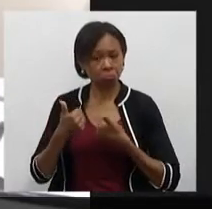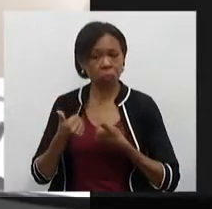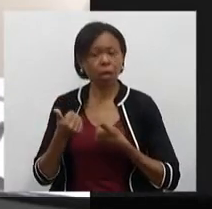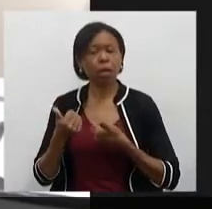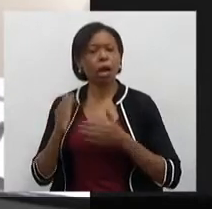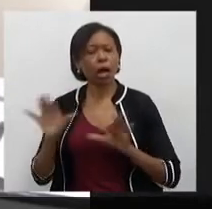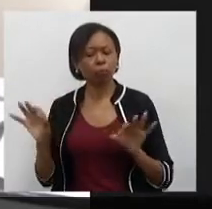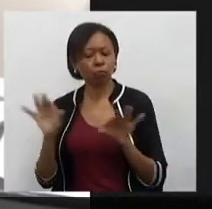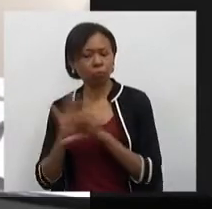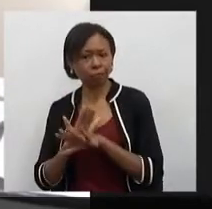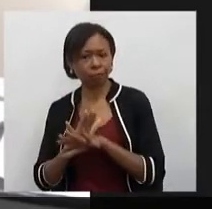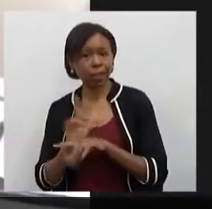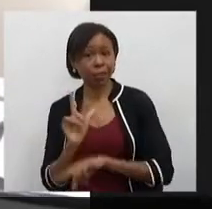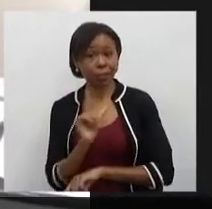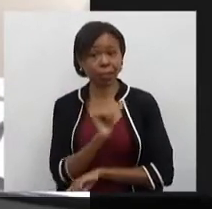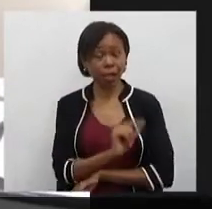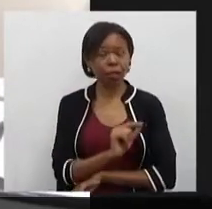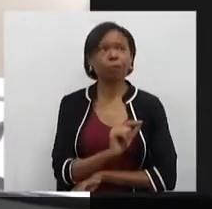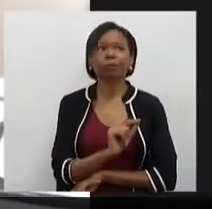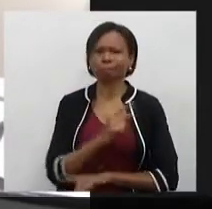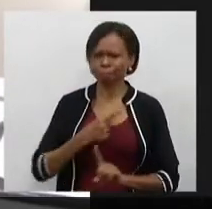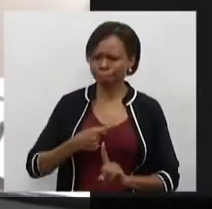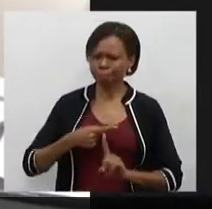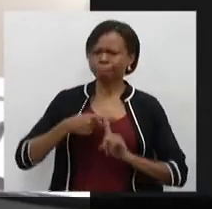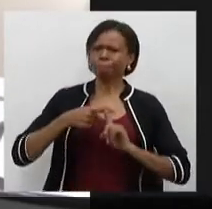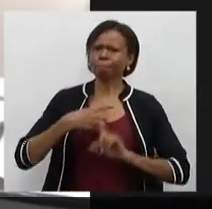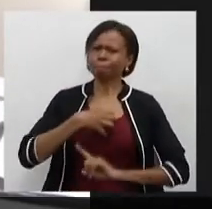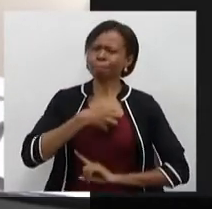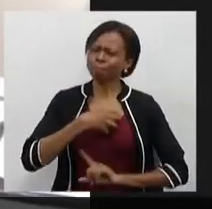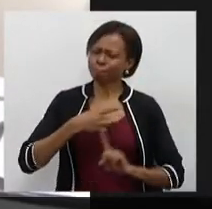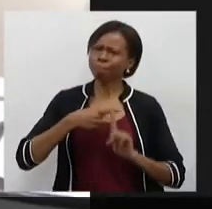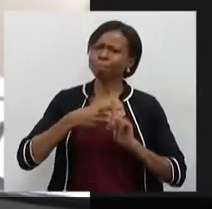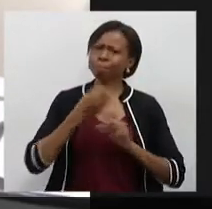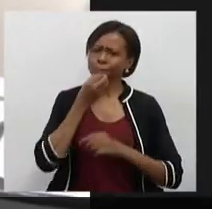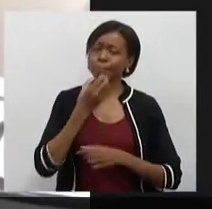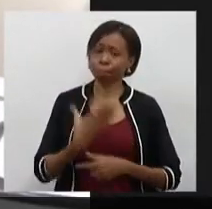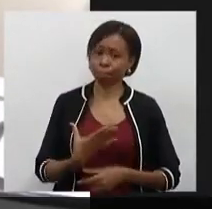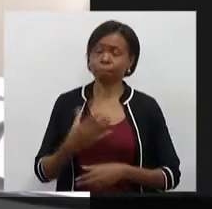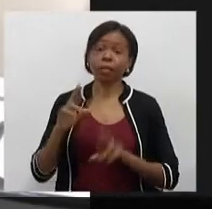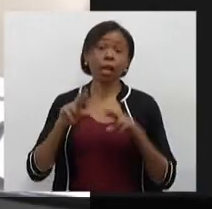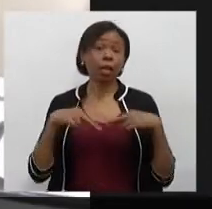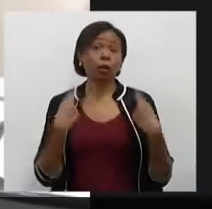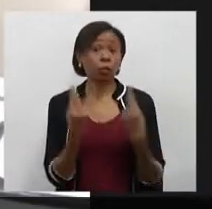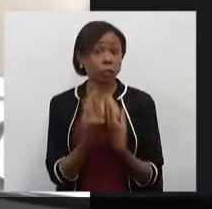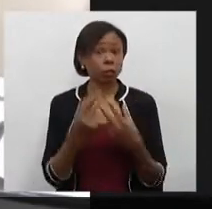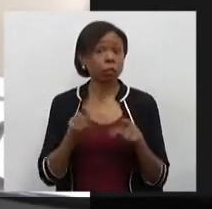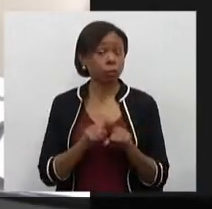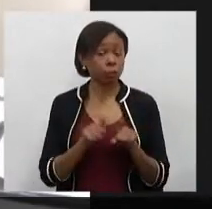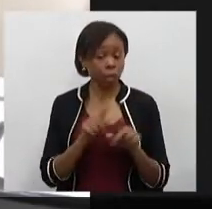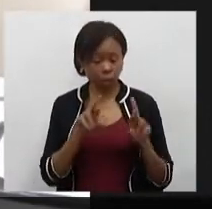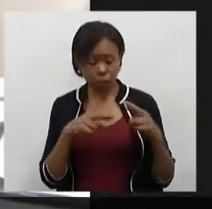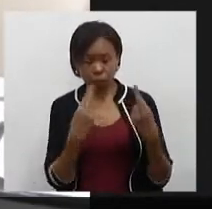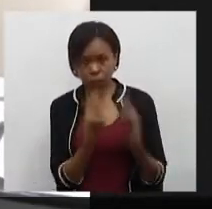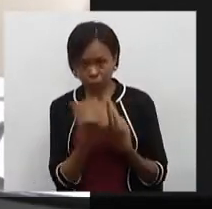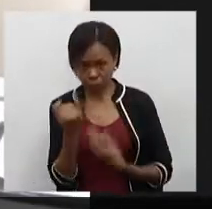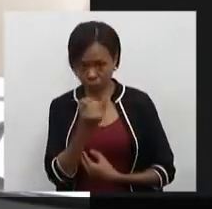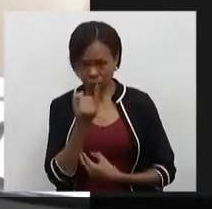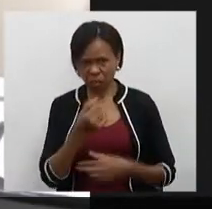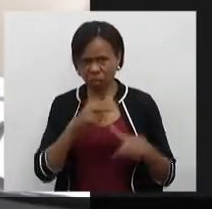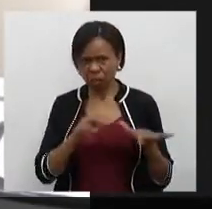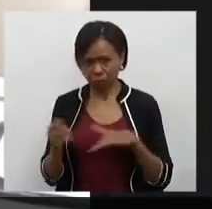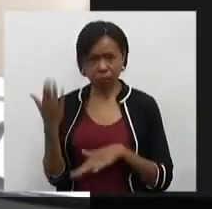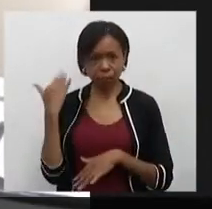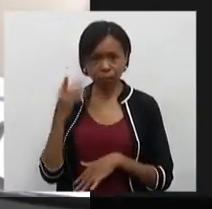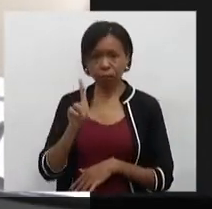dali muito otimistas, né, por conta dessa inclusão. Tivemos também uma reunião importante com a Denise, na semana que se passou,